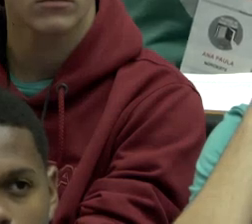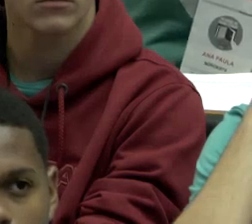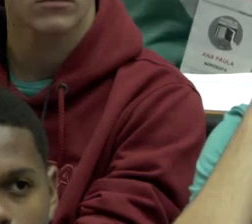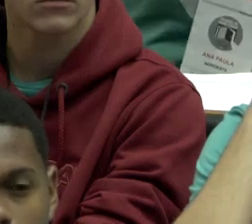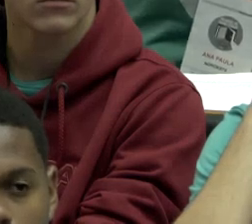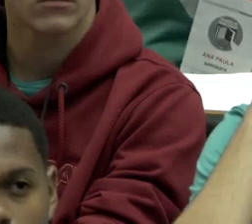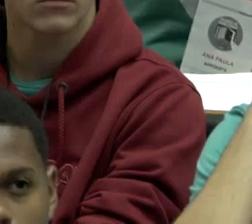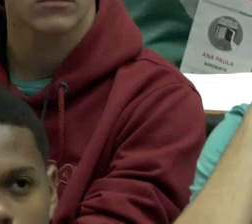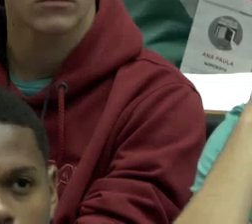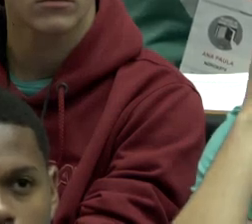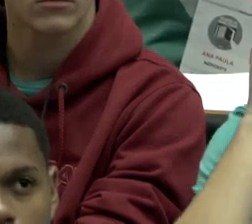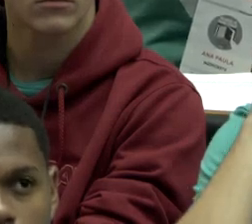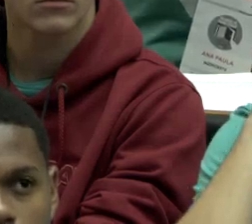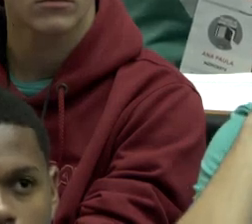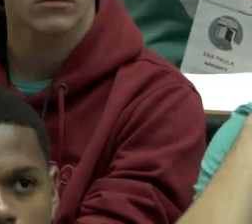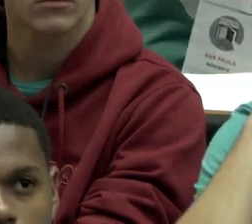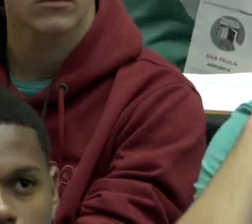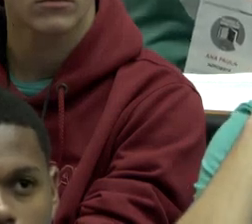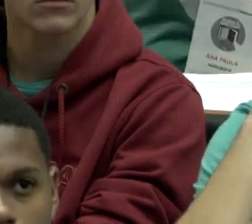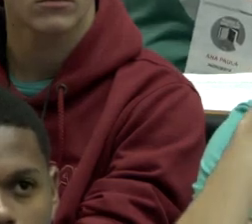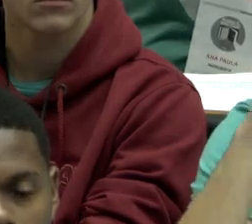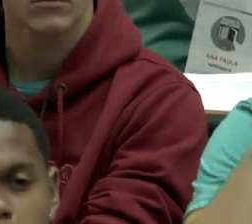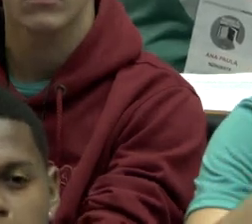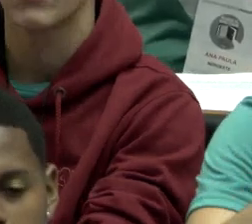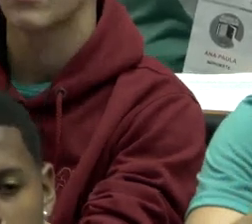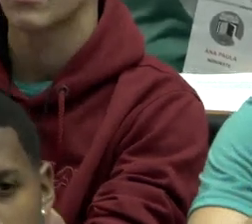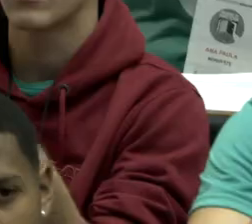um ato de amor por isso um ato de